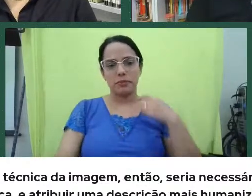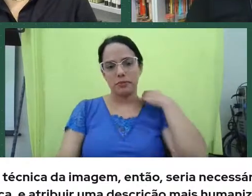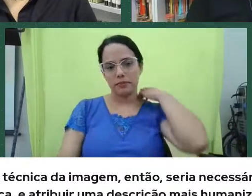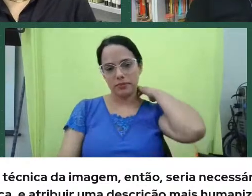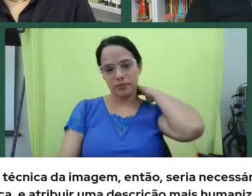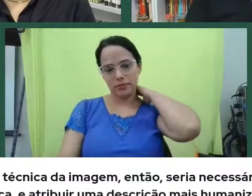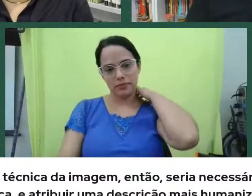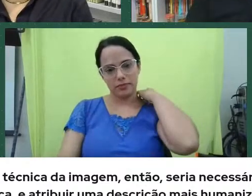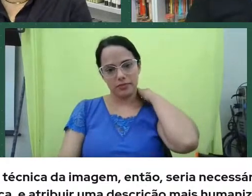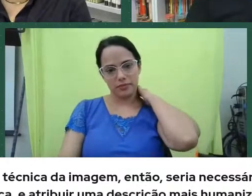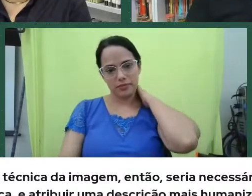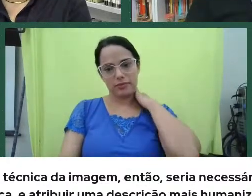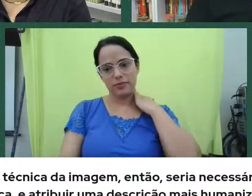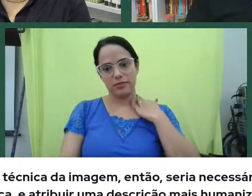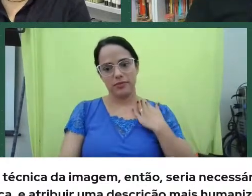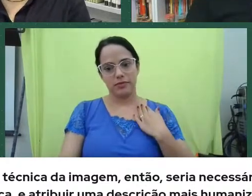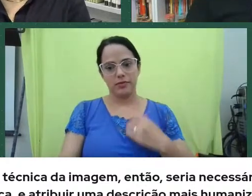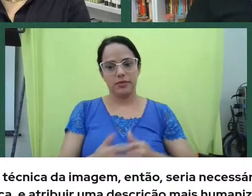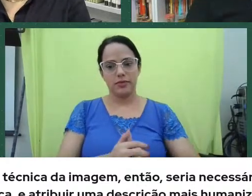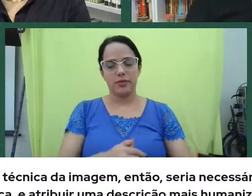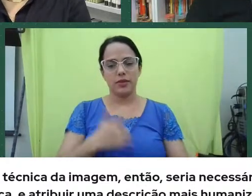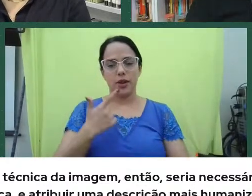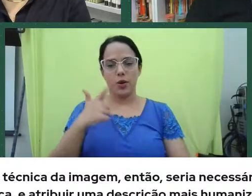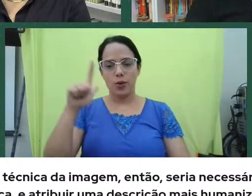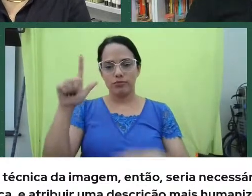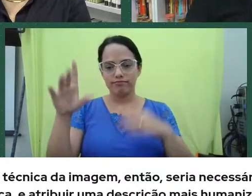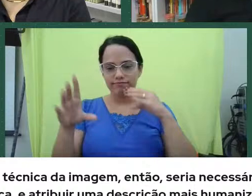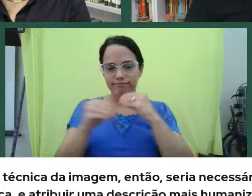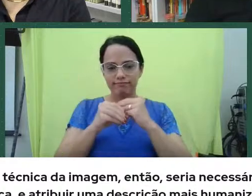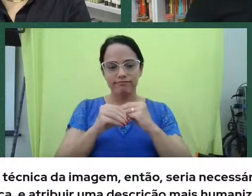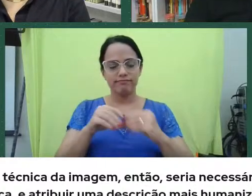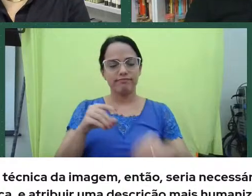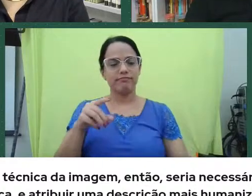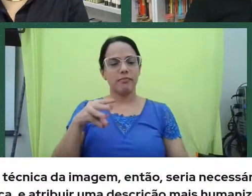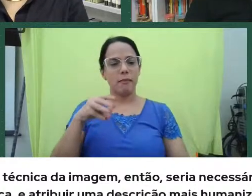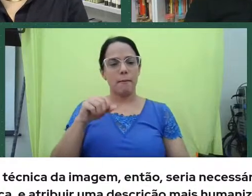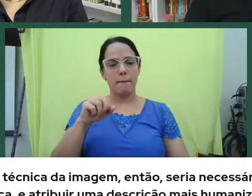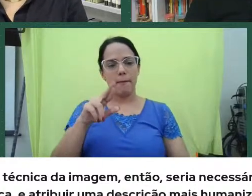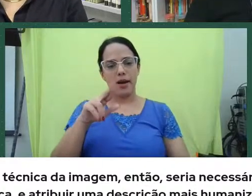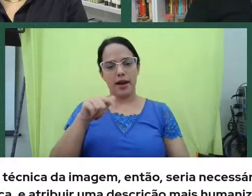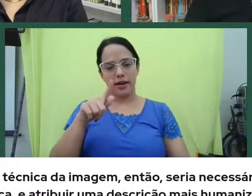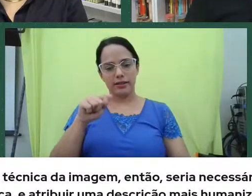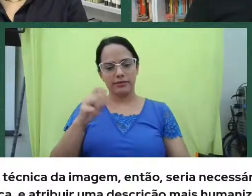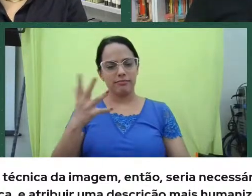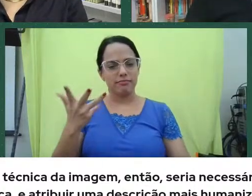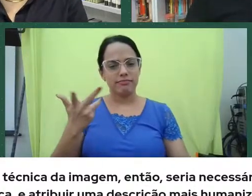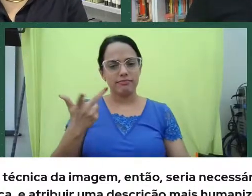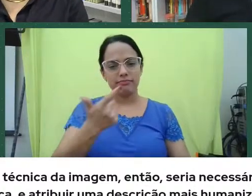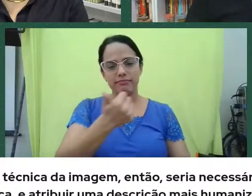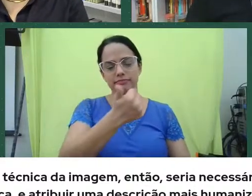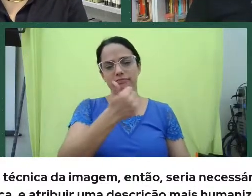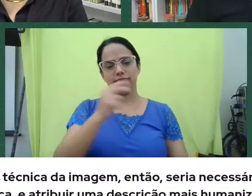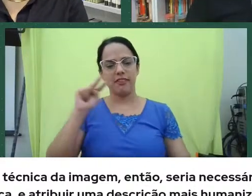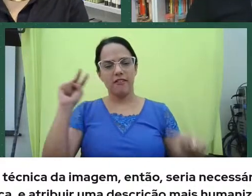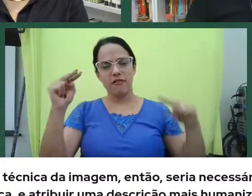Tem aqui uma fala da Magda Ribeiro, maravilhoso, apresenta um olhar envolvente sobre os